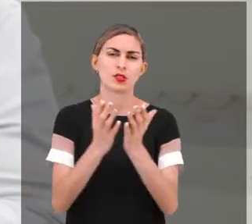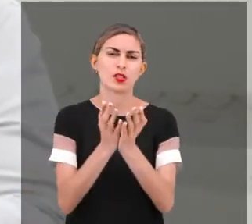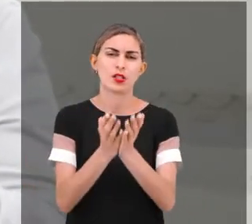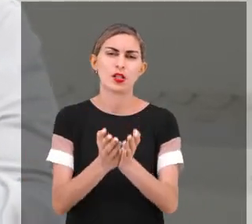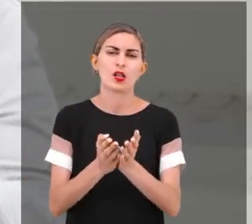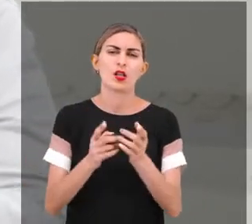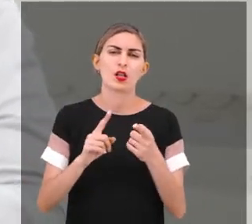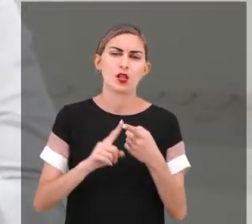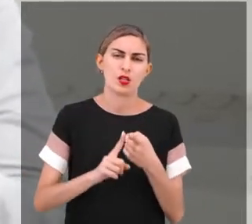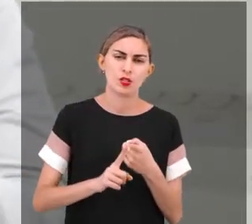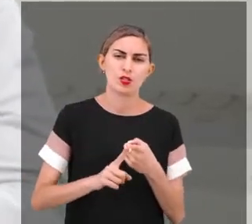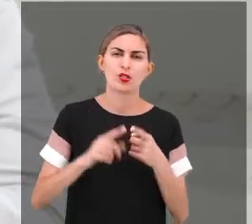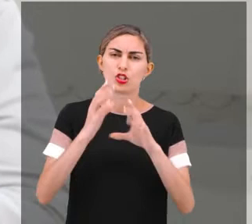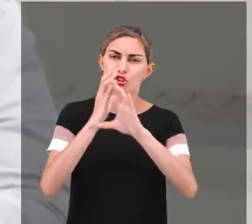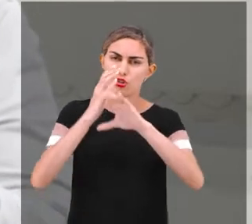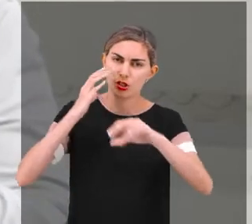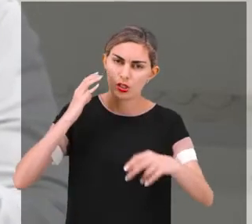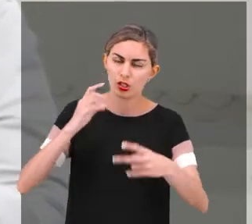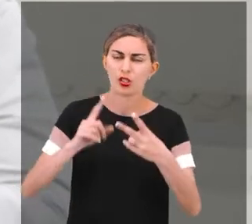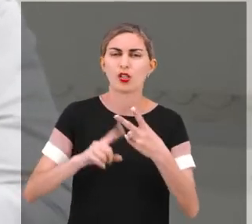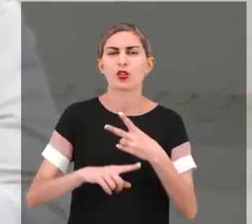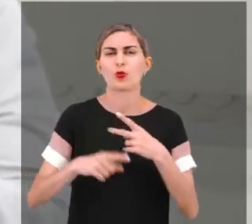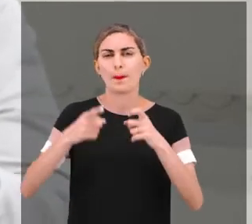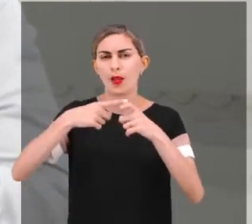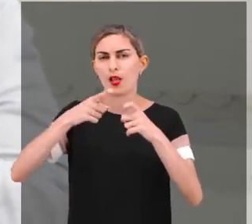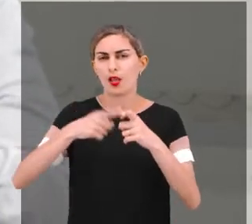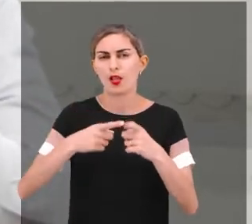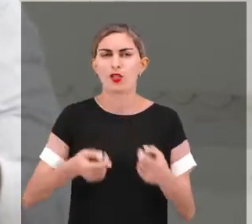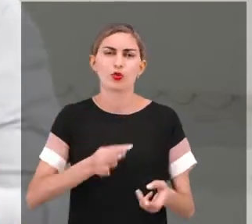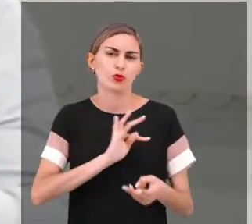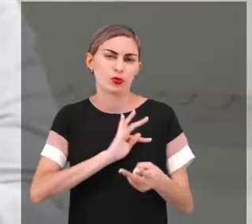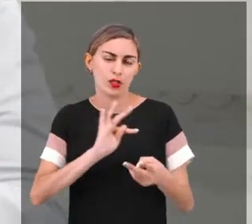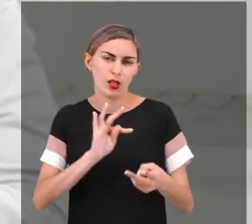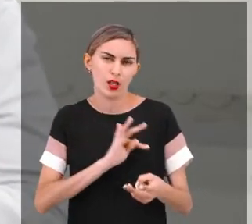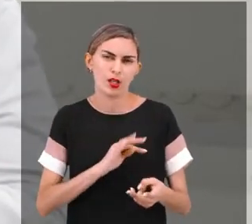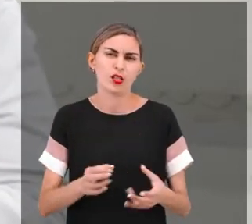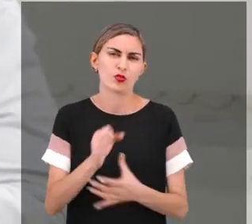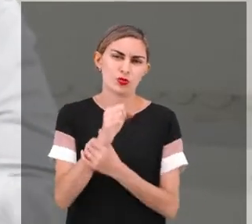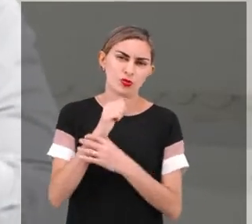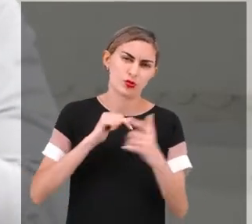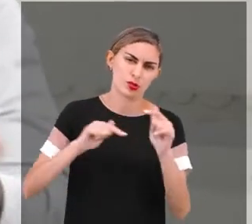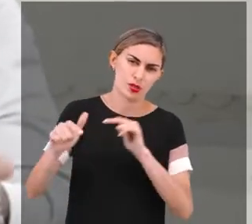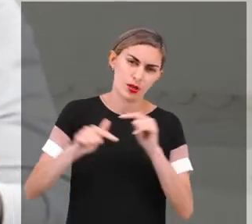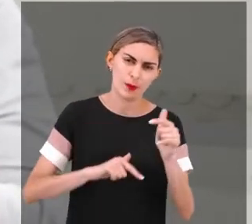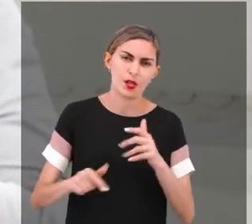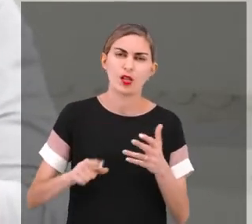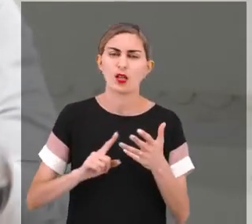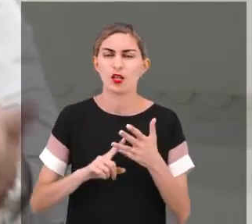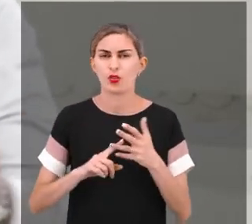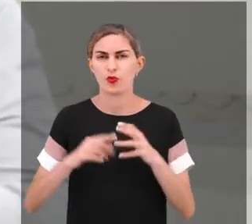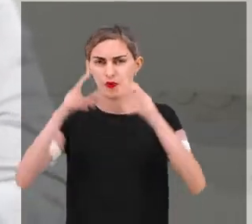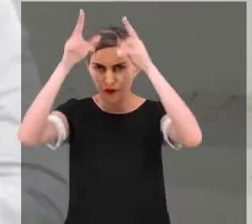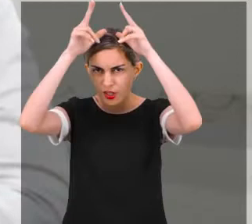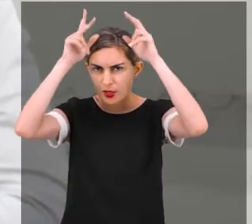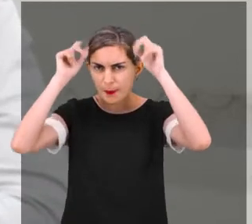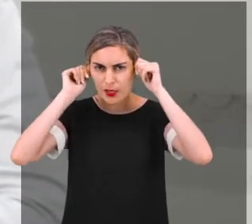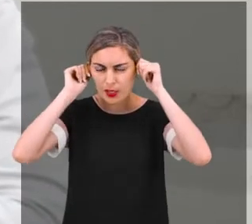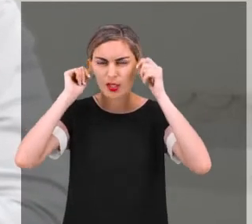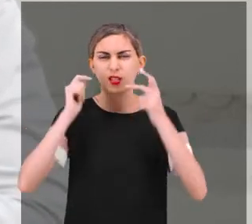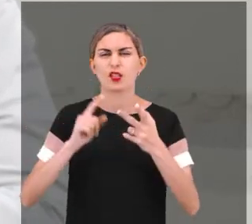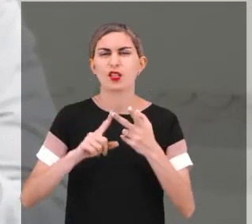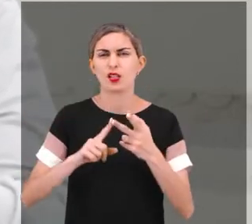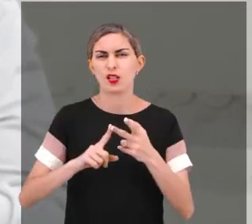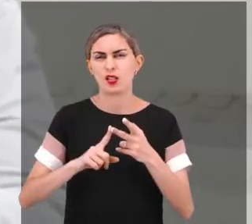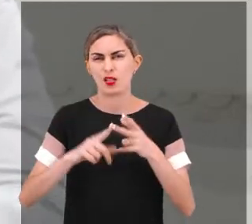portuário, como o médico do trabalho, o engenheiro de segurança do trabalho, técnicos de segurança do trabalho, auxiliar de enfermagem do